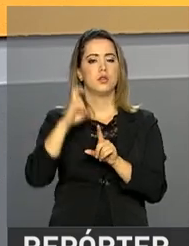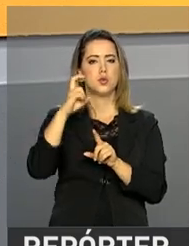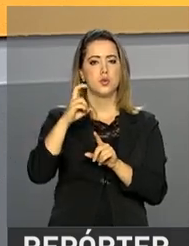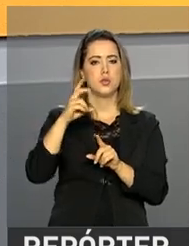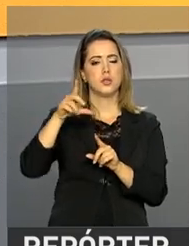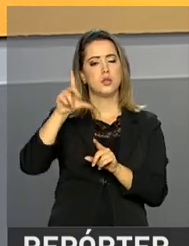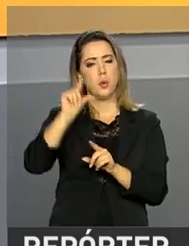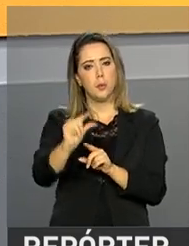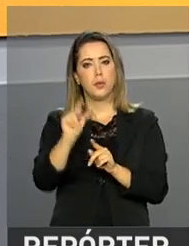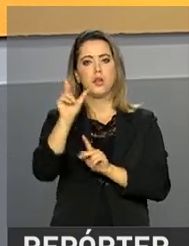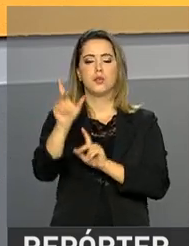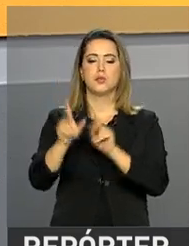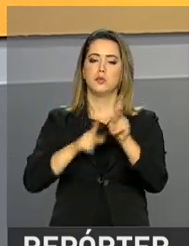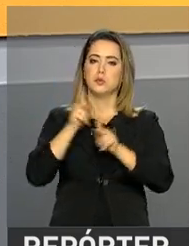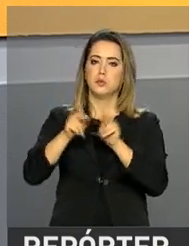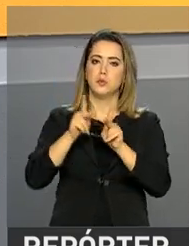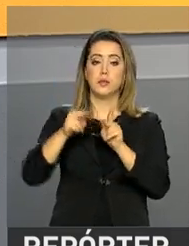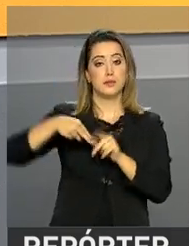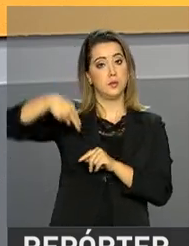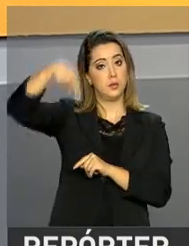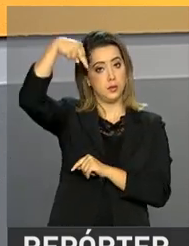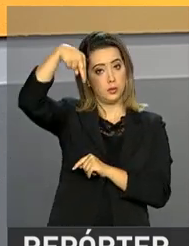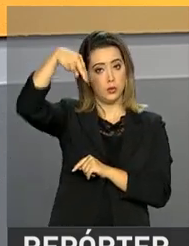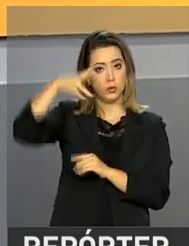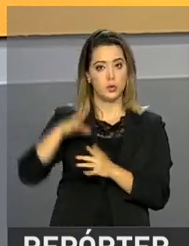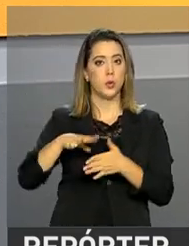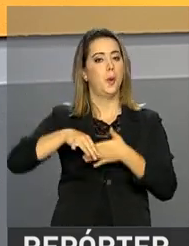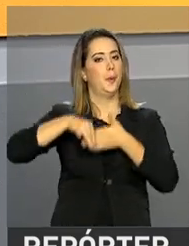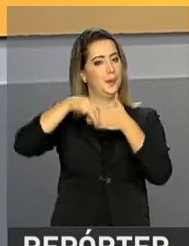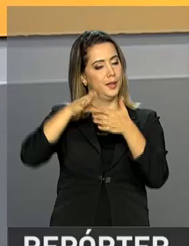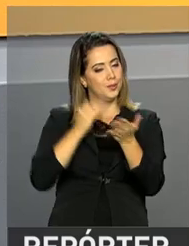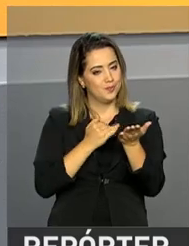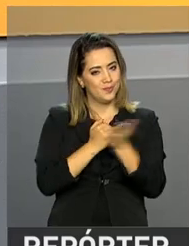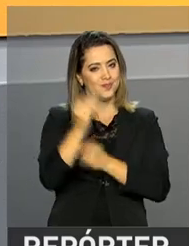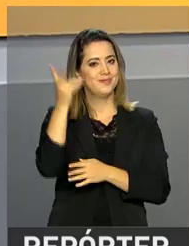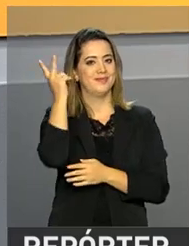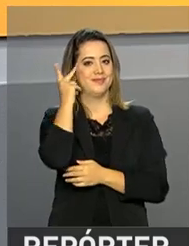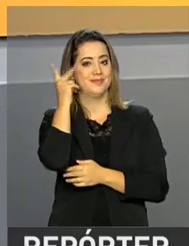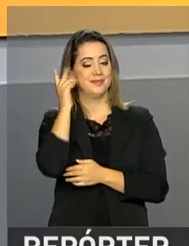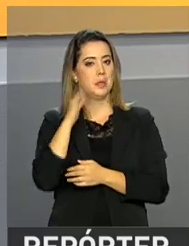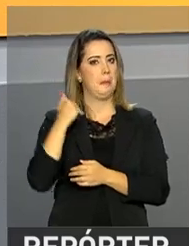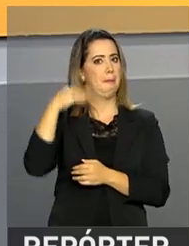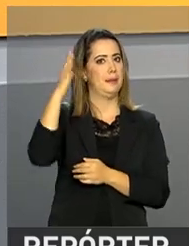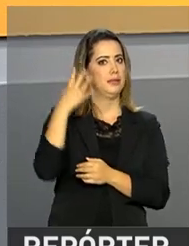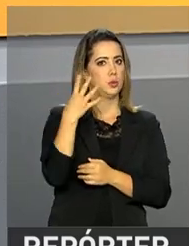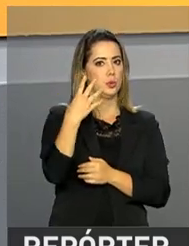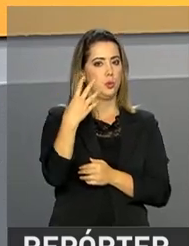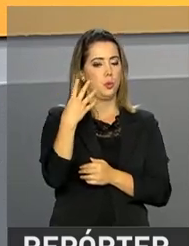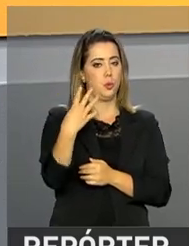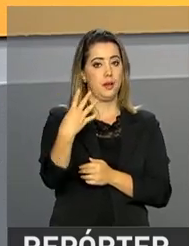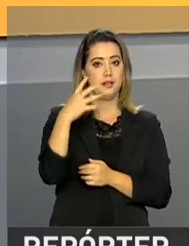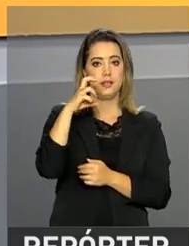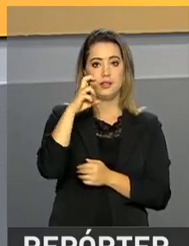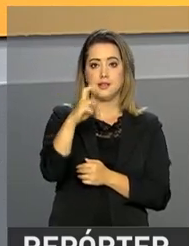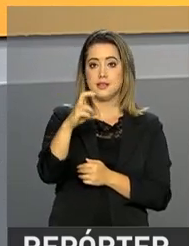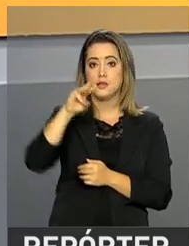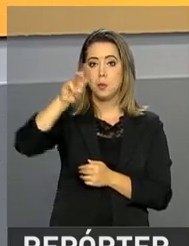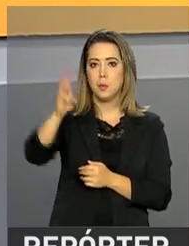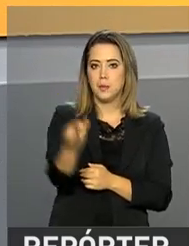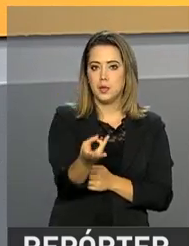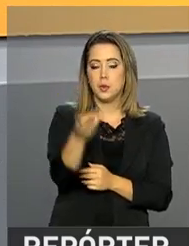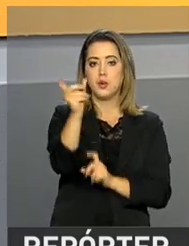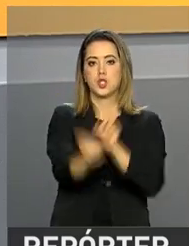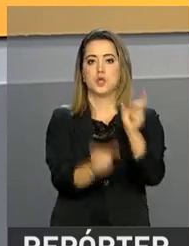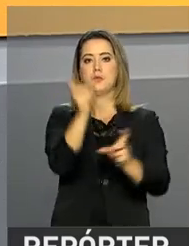populosos ficam na região norte o líder continua sendo o são paulo com pouco mais de 45 milhões de